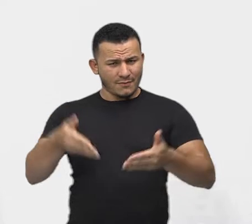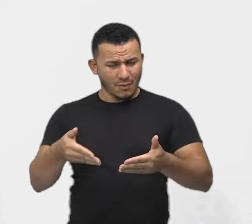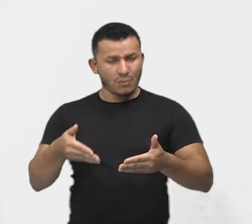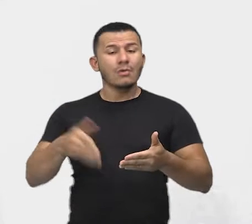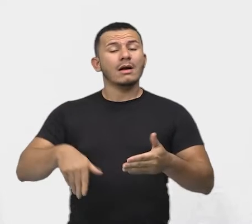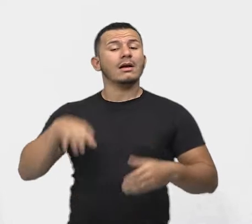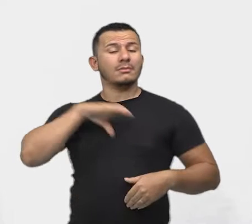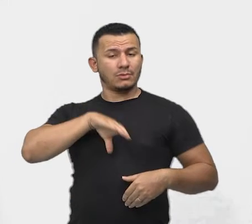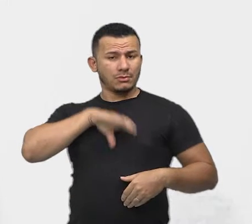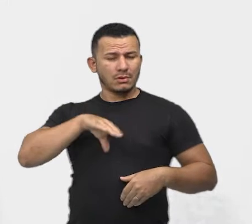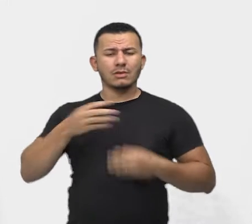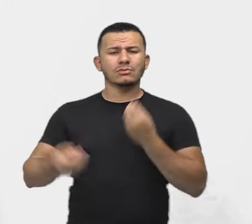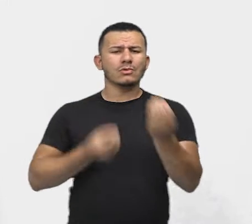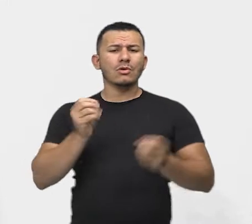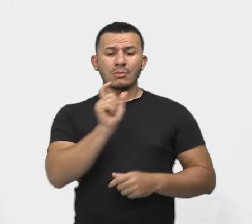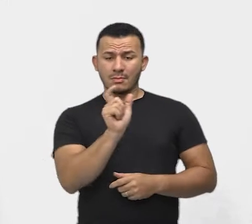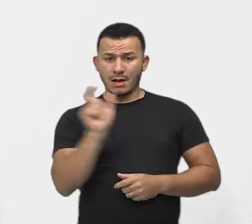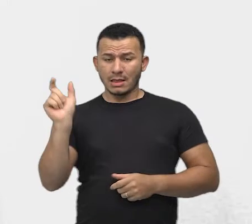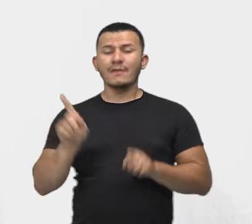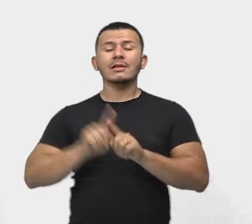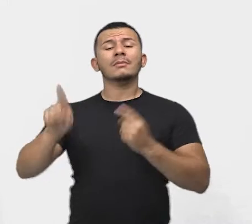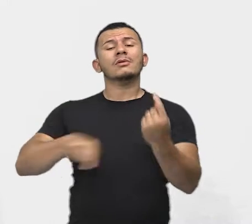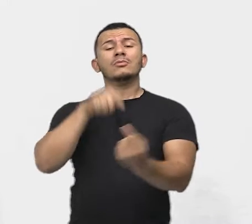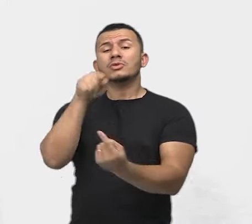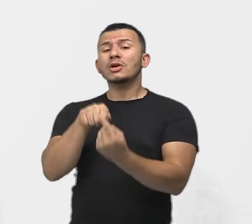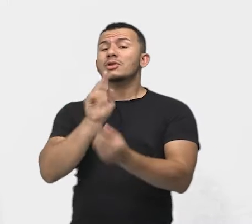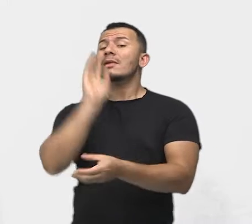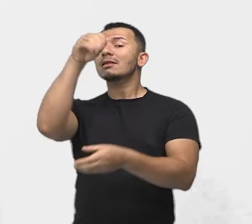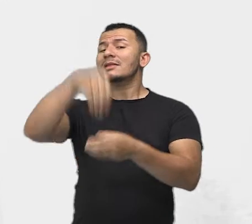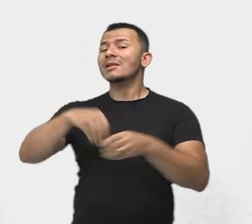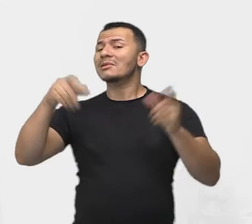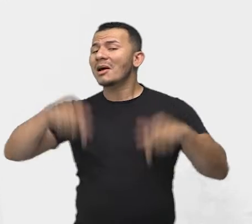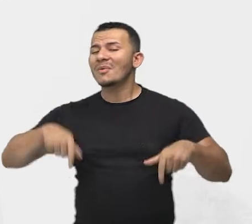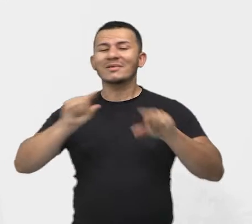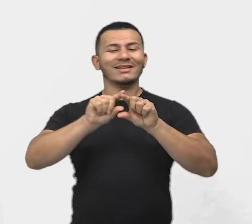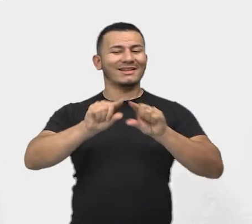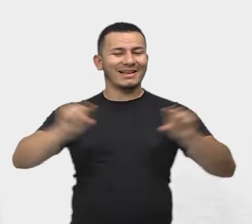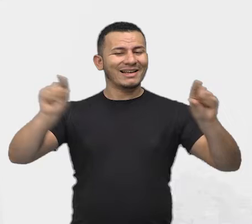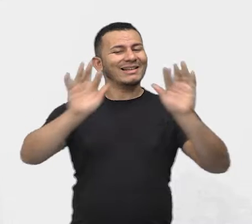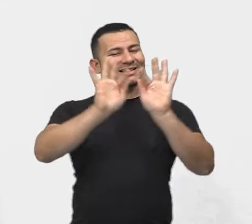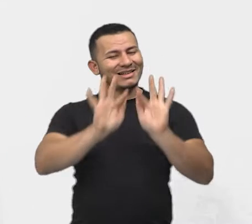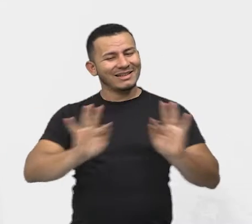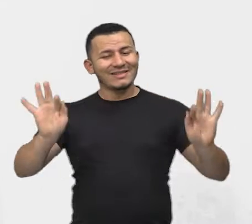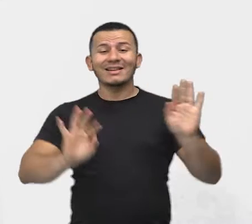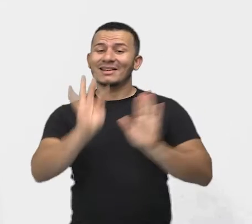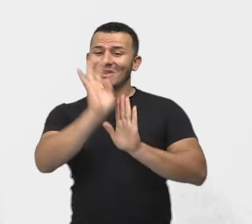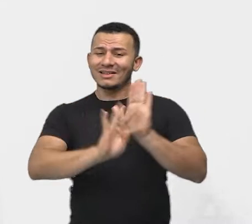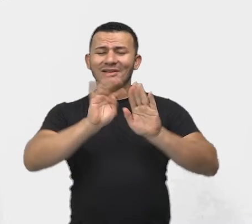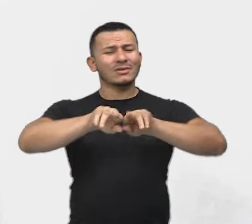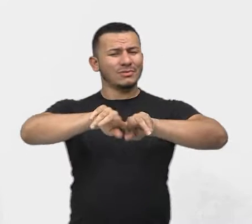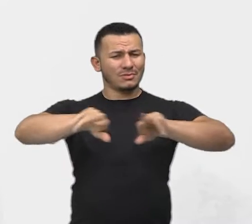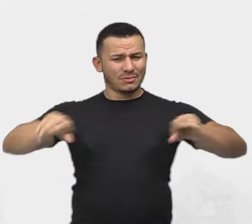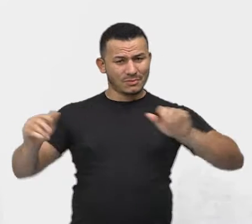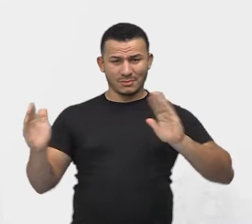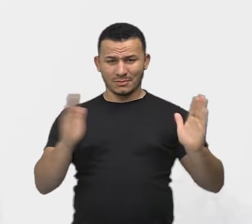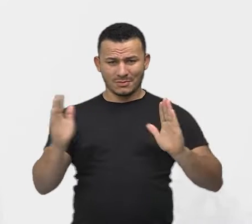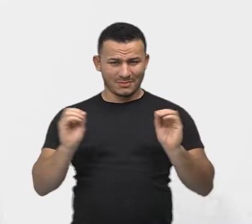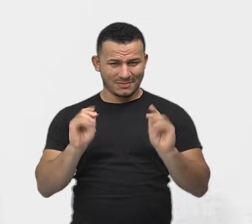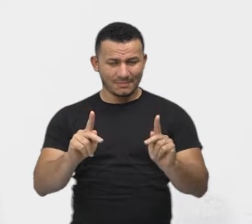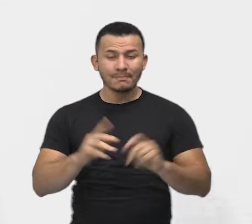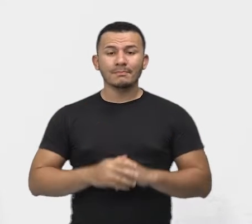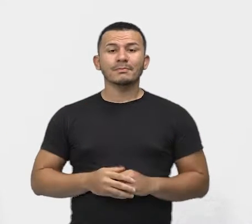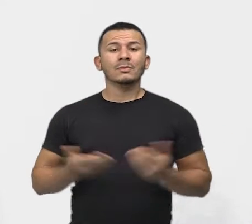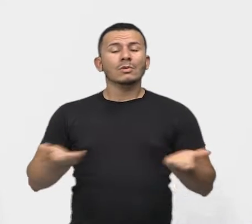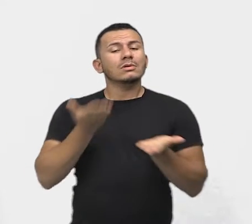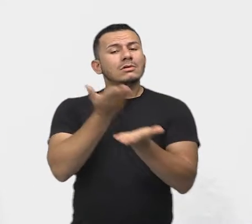as palavras e as funções que elas exercem dentro da oração, da frase e do período. E hoje nós